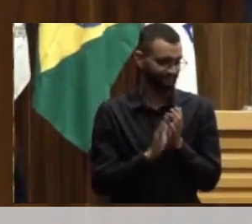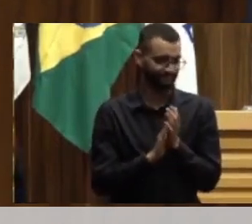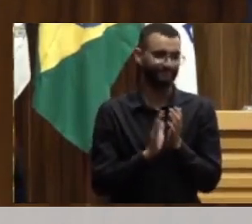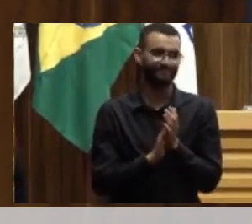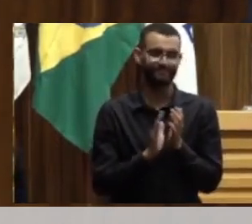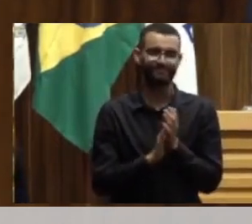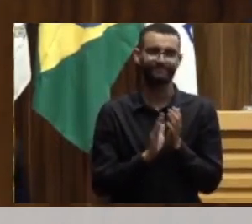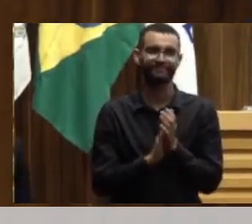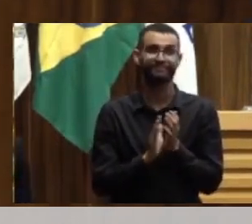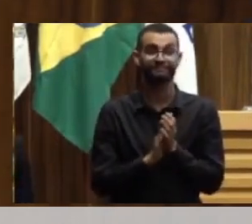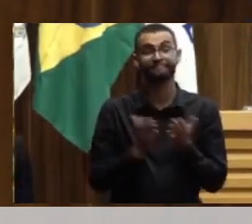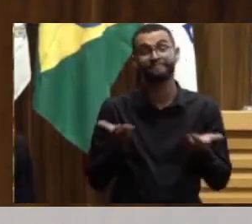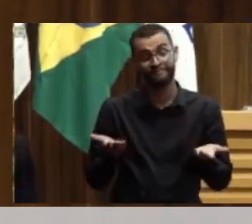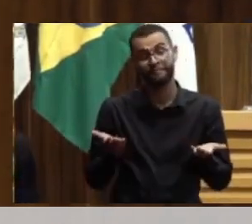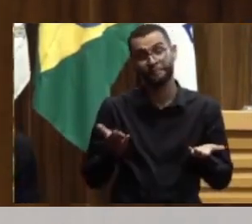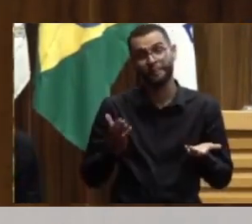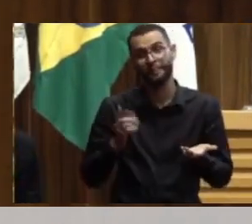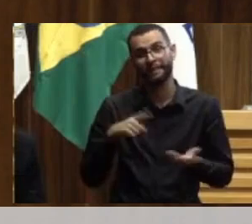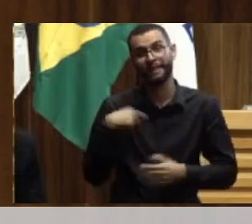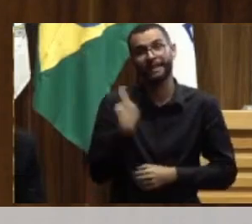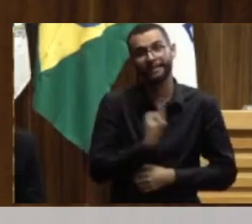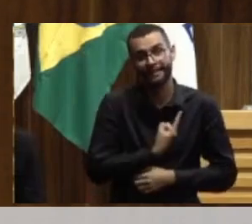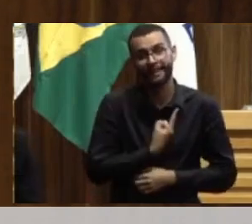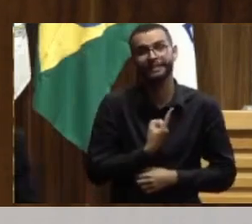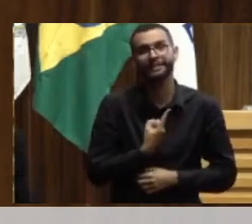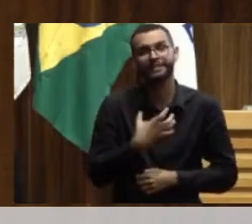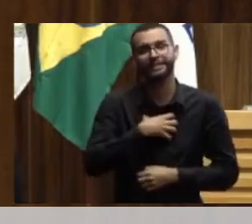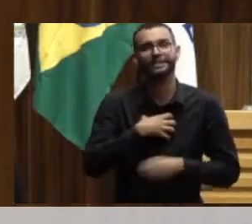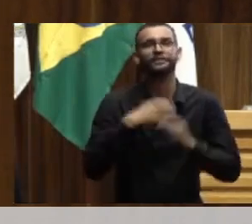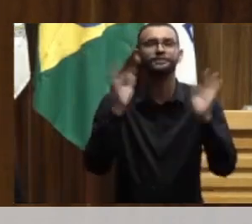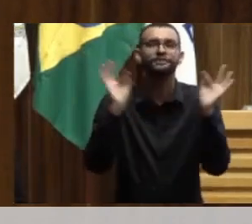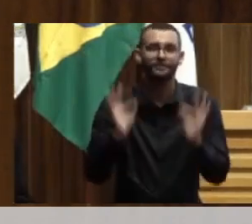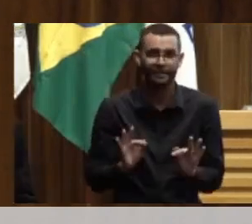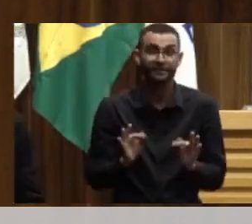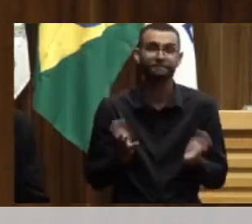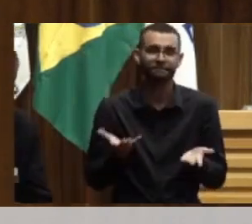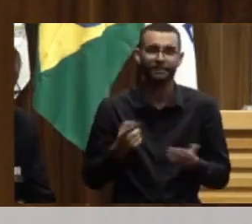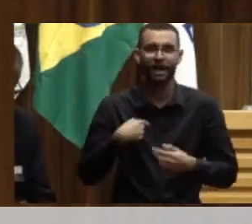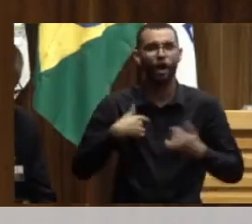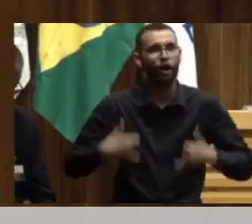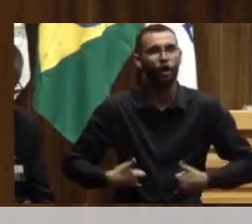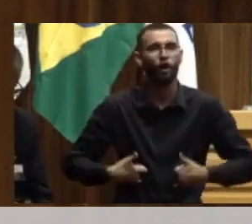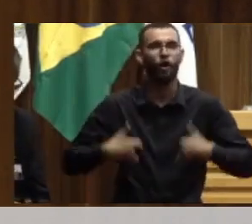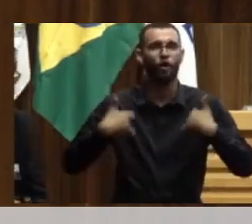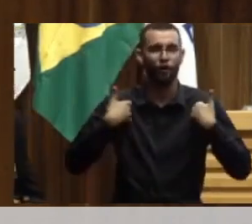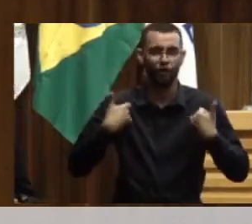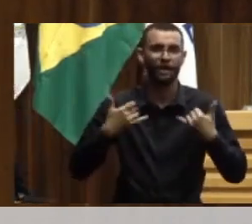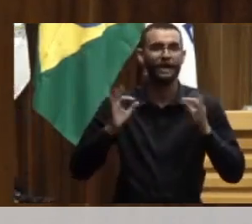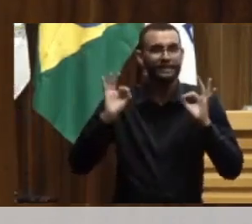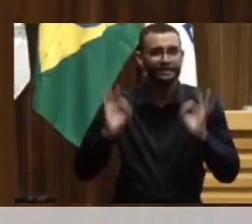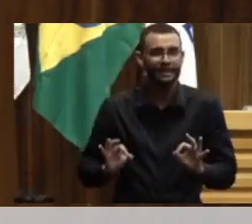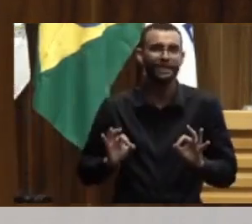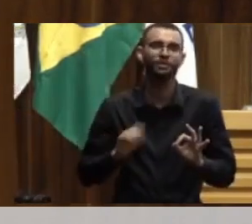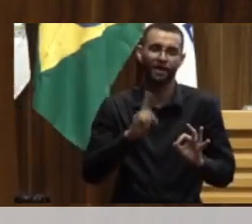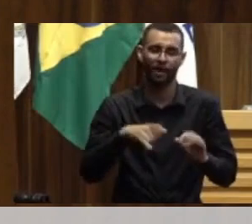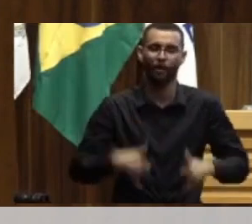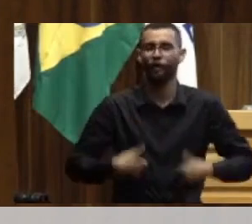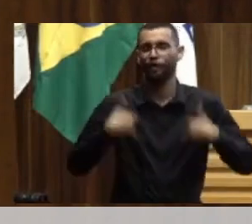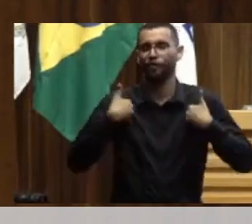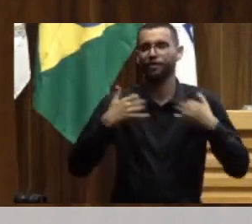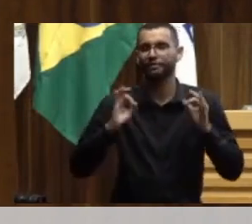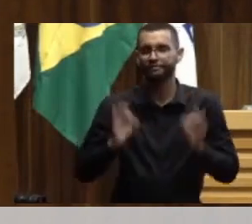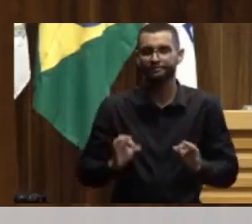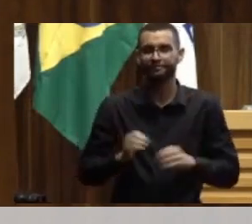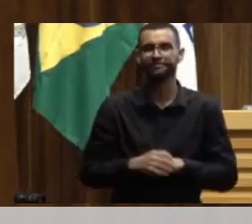a gente fica muito feliz. Você sabe que tem orgulho que é justo, orgulho justo. Eu sempre dizia